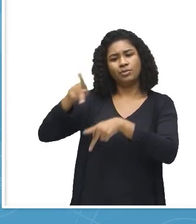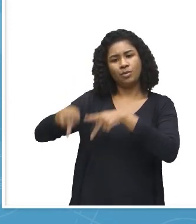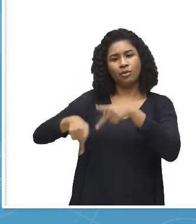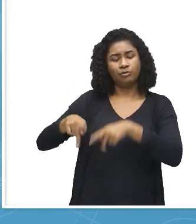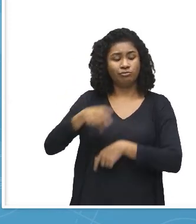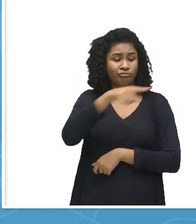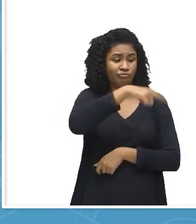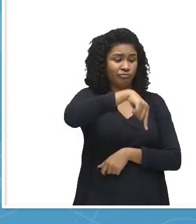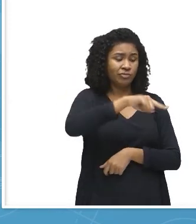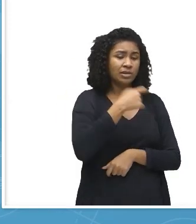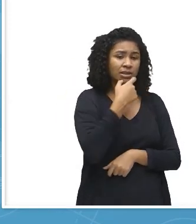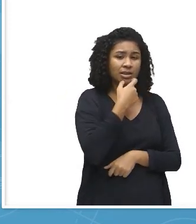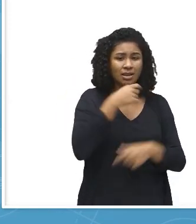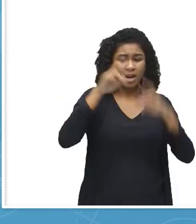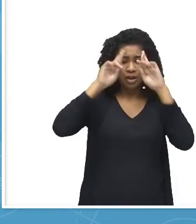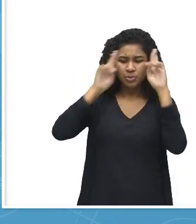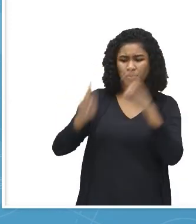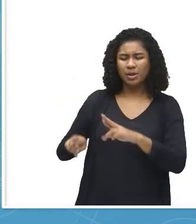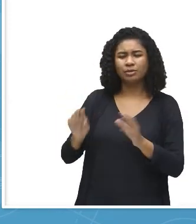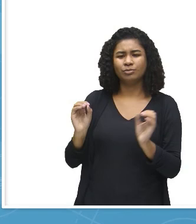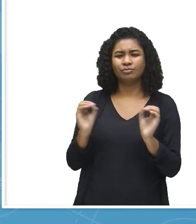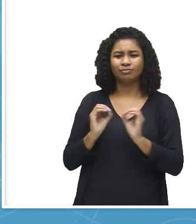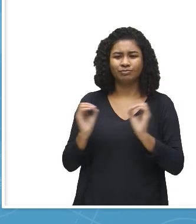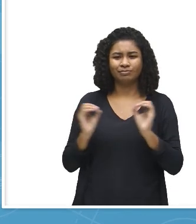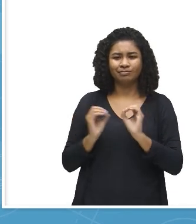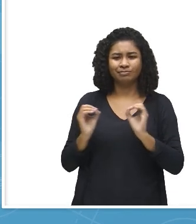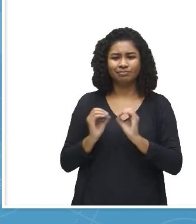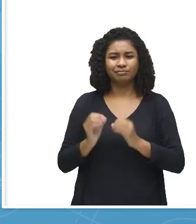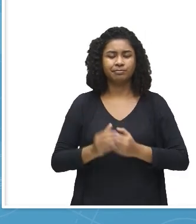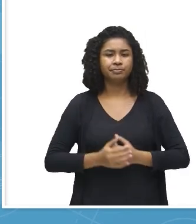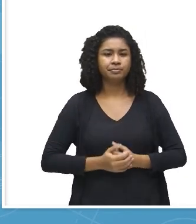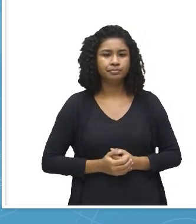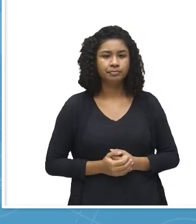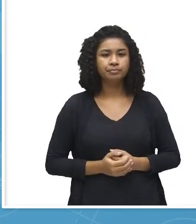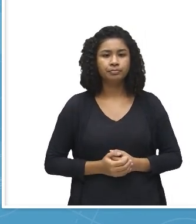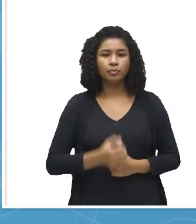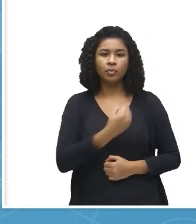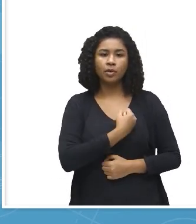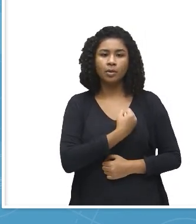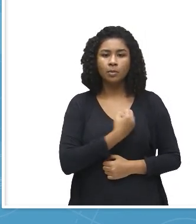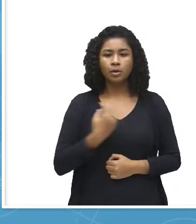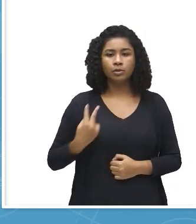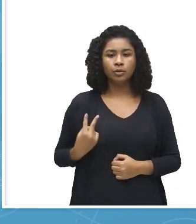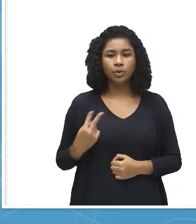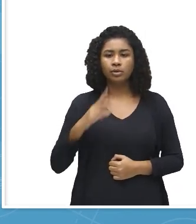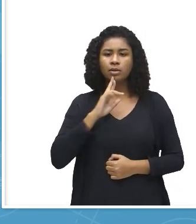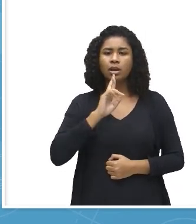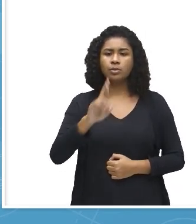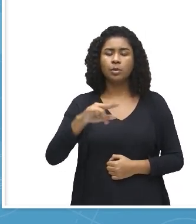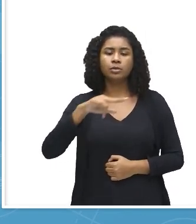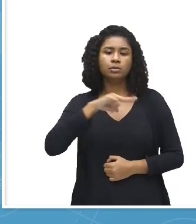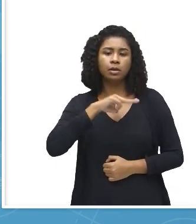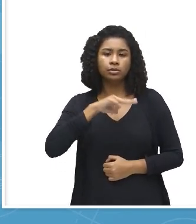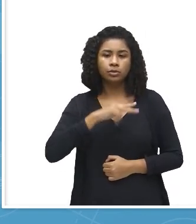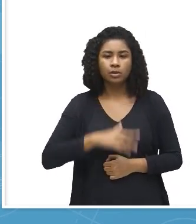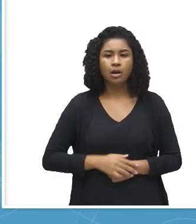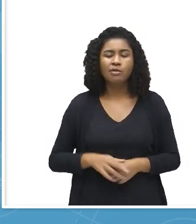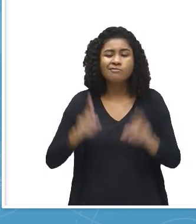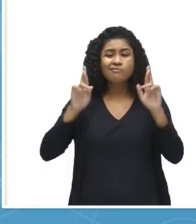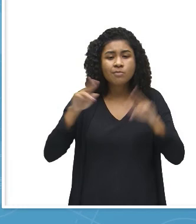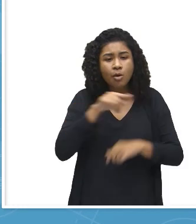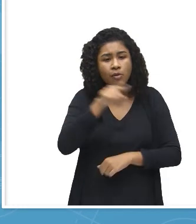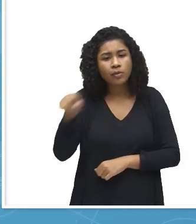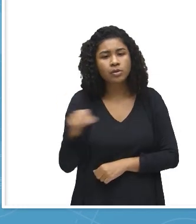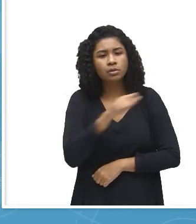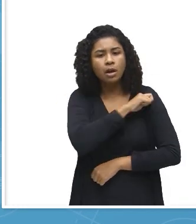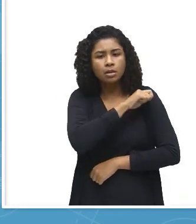favor. Segunda questão, a resposta também é pessoal. Esperamos que o aluno aponte a